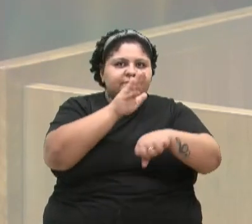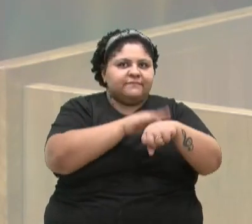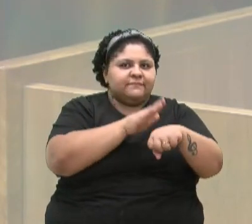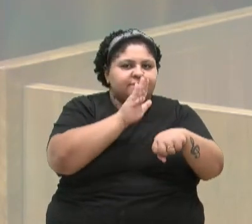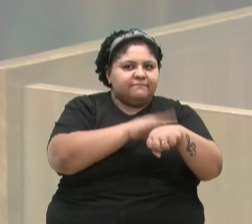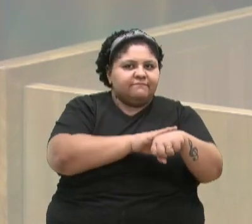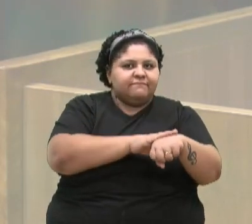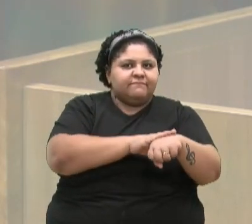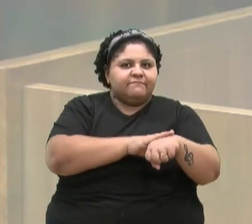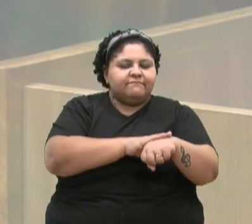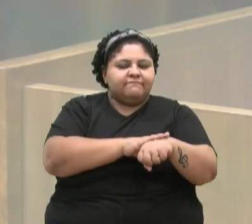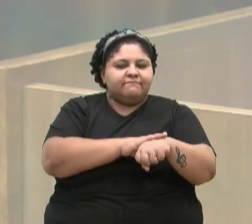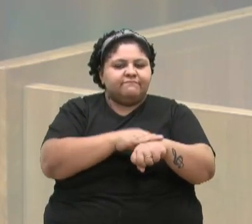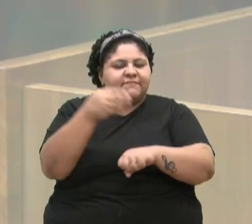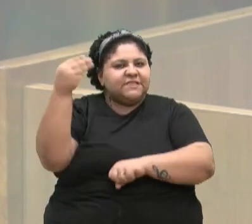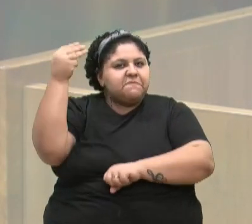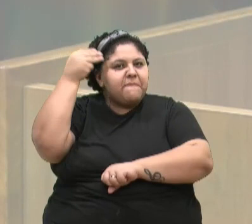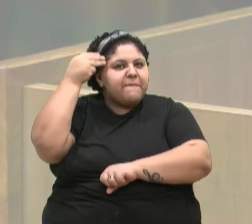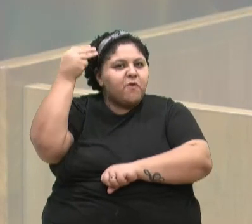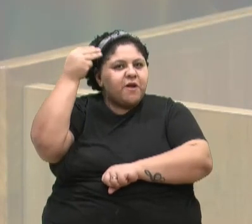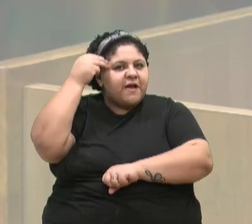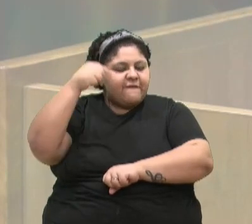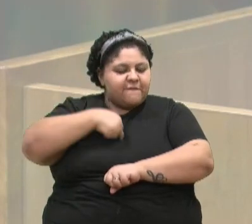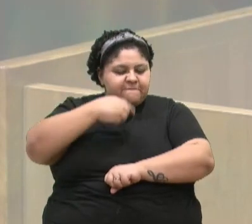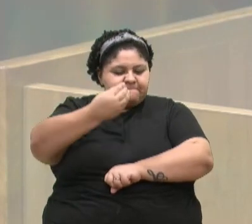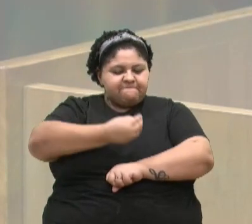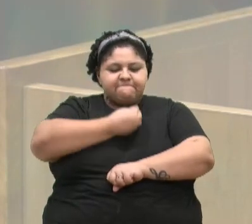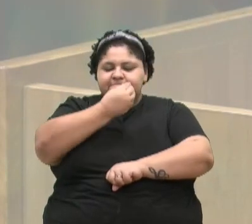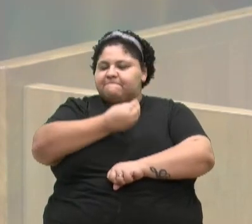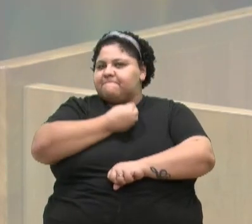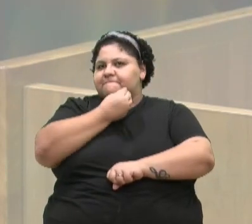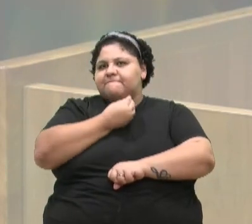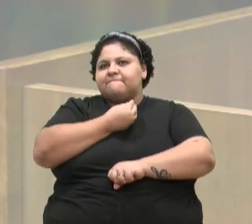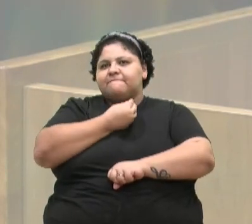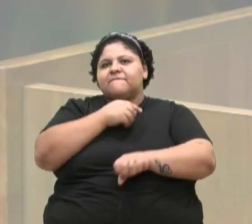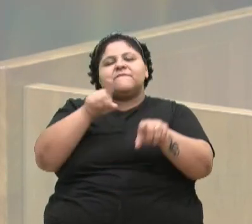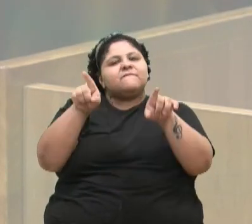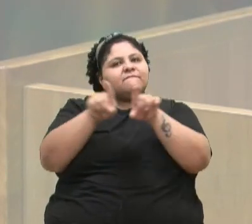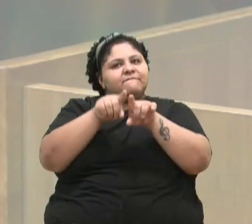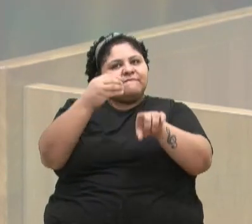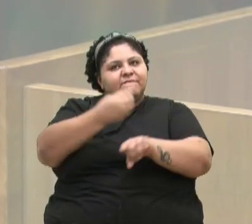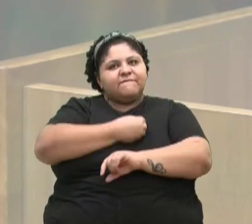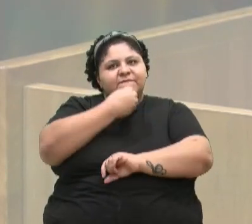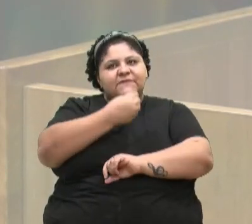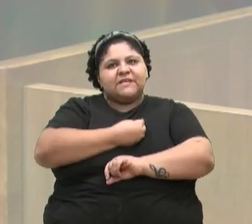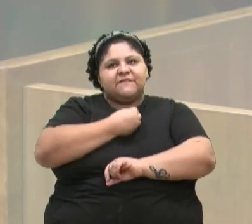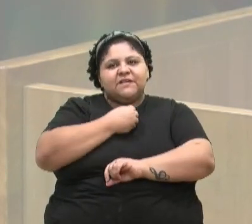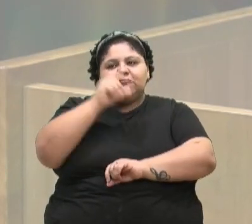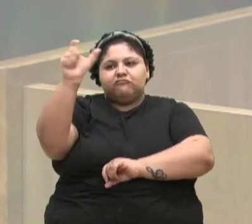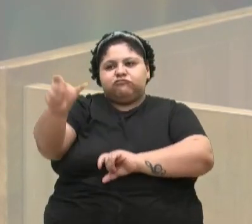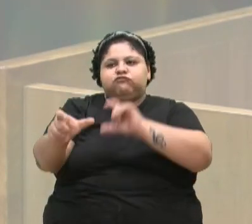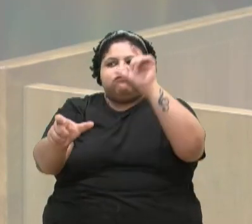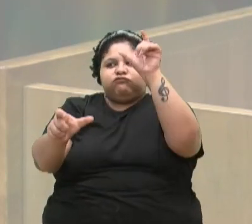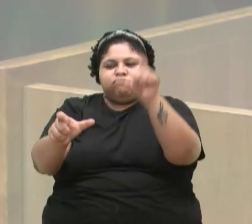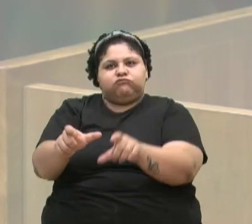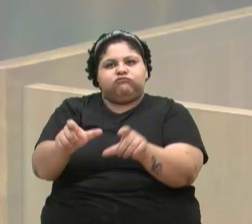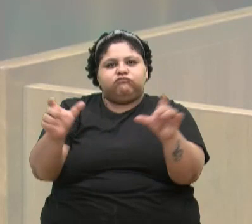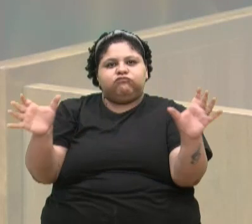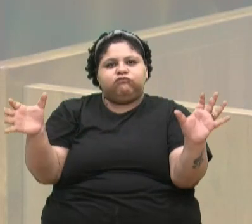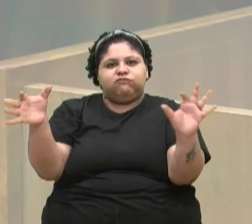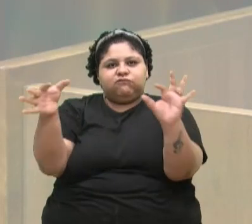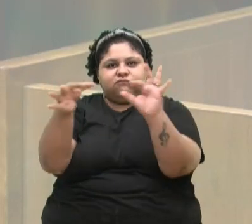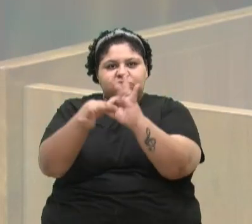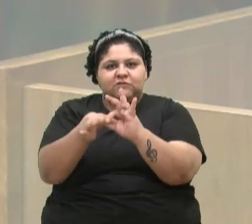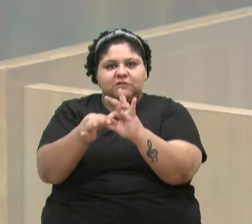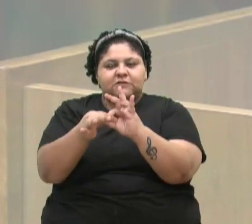que será memorável na minha vida e memorável certamente na vida de tantas pessoas ligadas ao